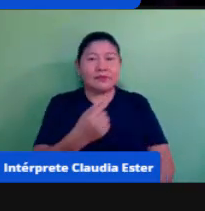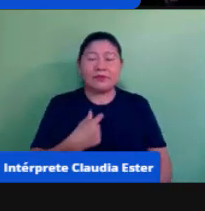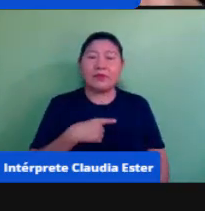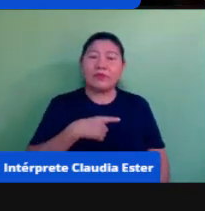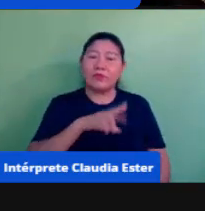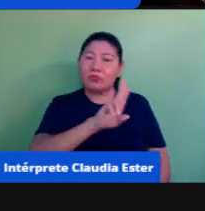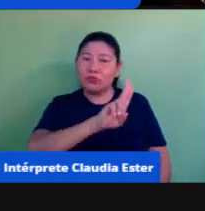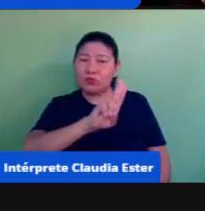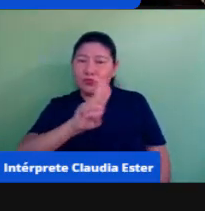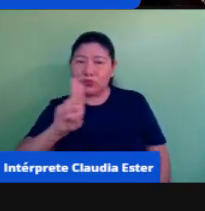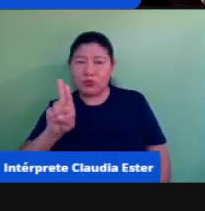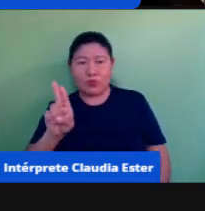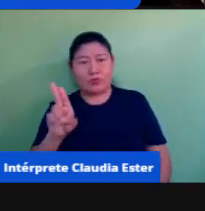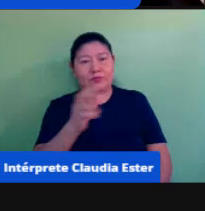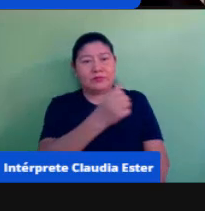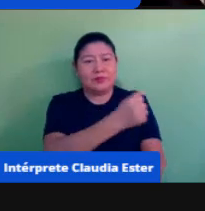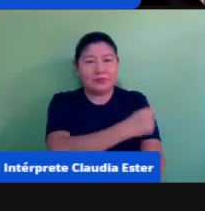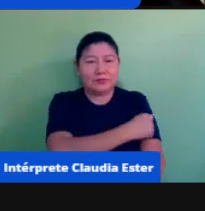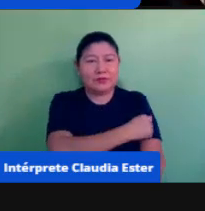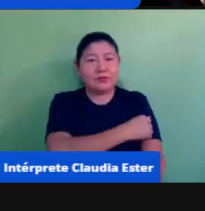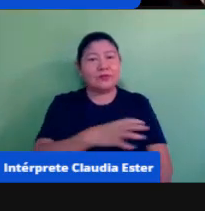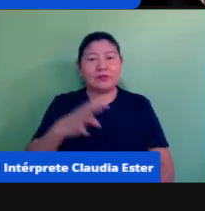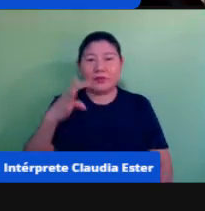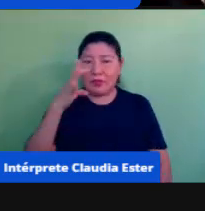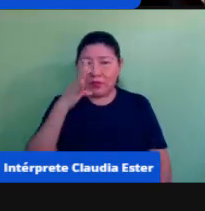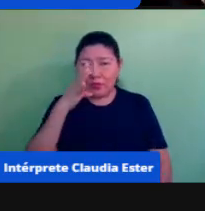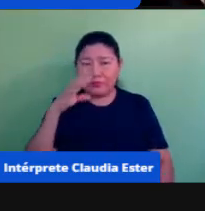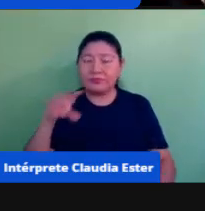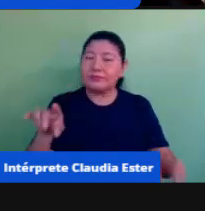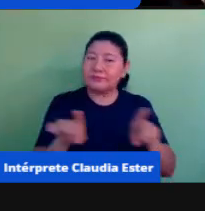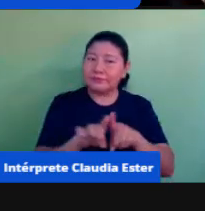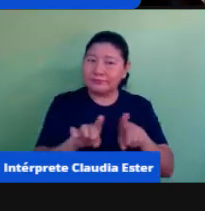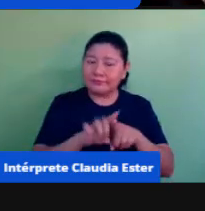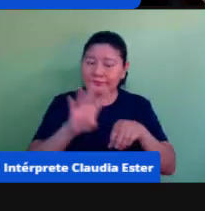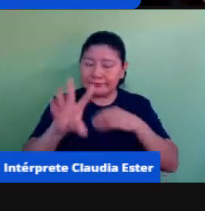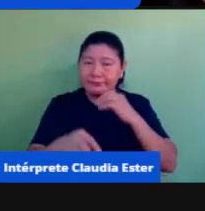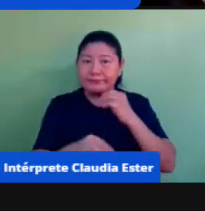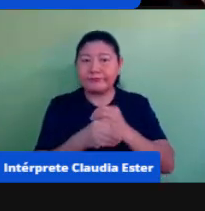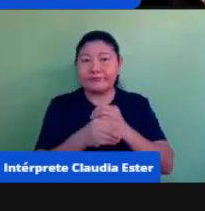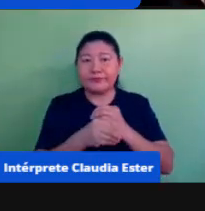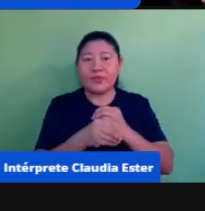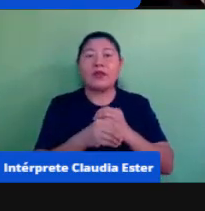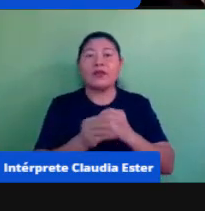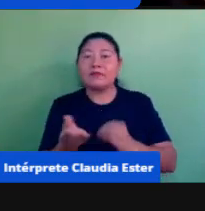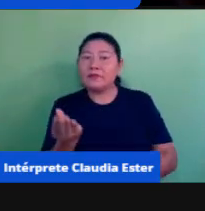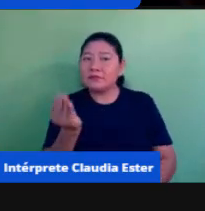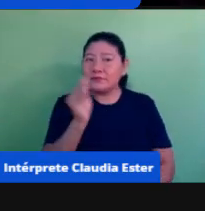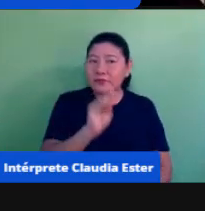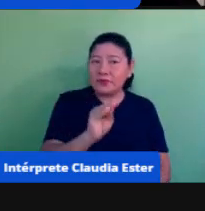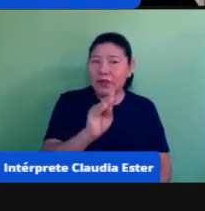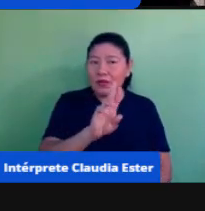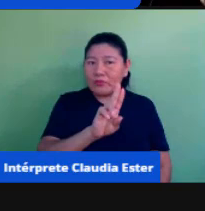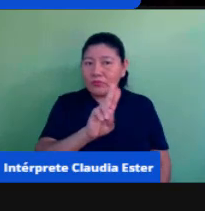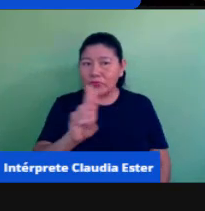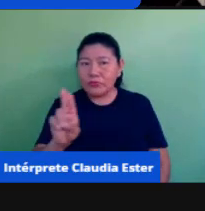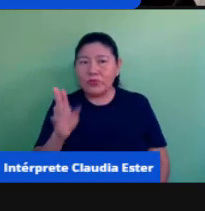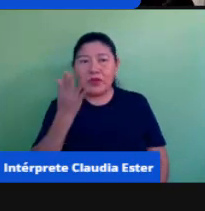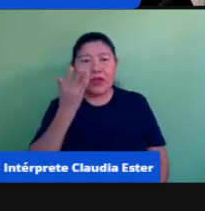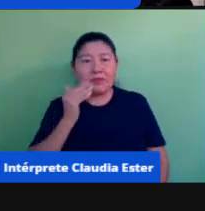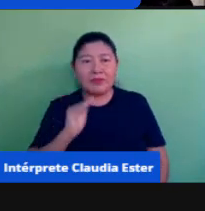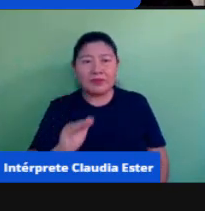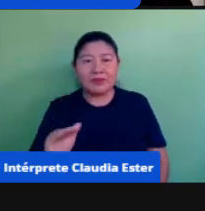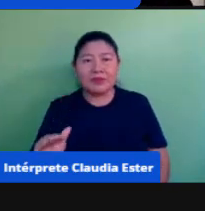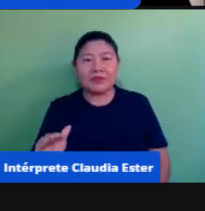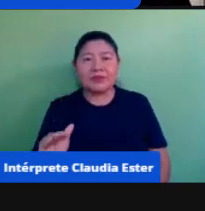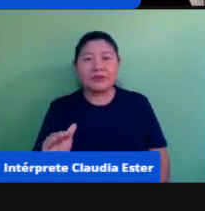vendo? E uma observação. Mas para quê, Vanessa? Você vai colocar os dados do aluno aqui e a observação